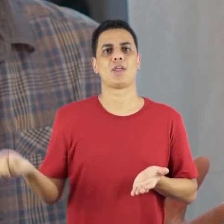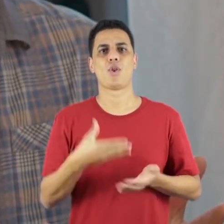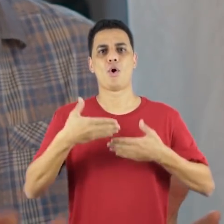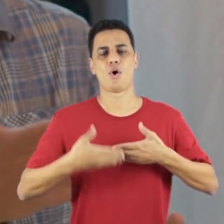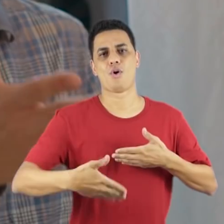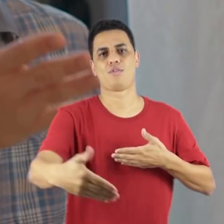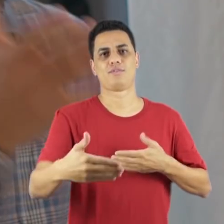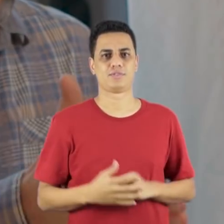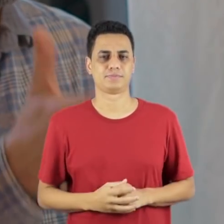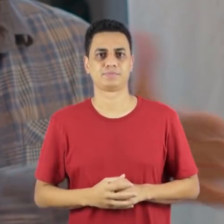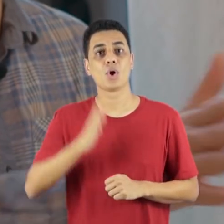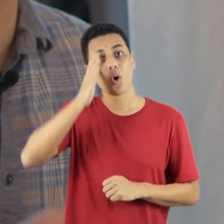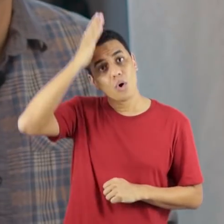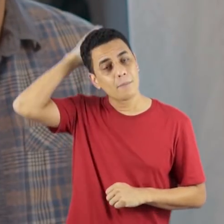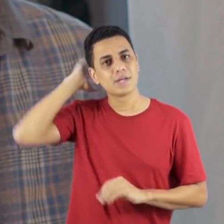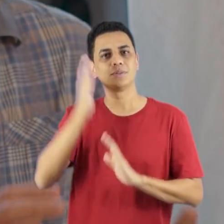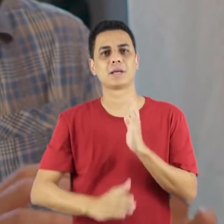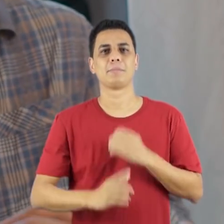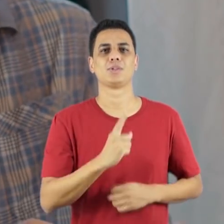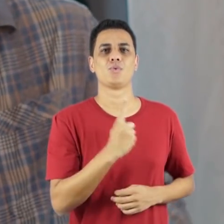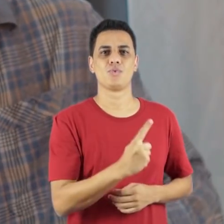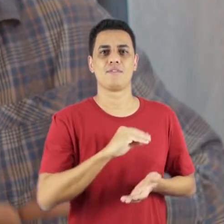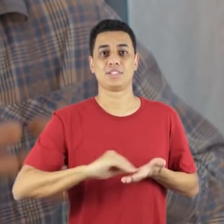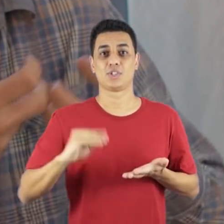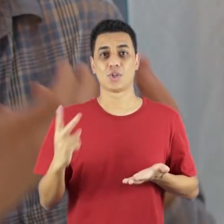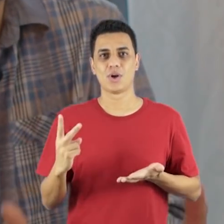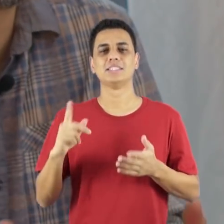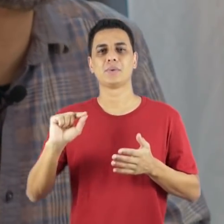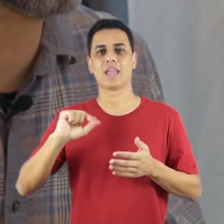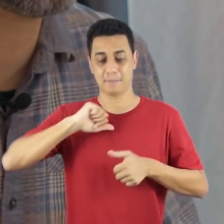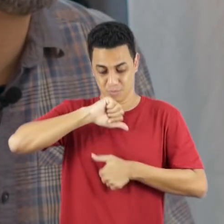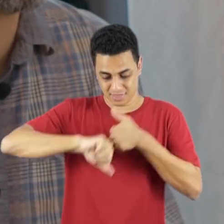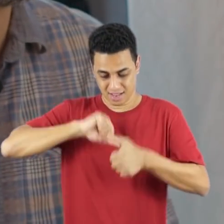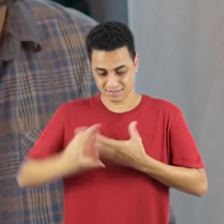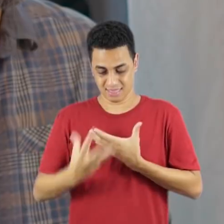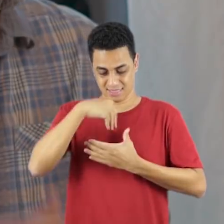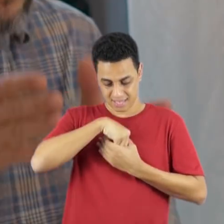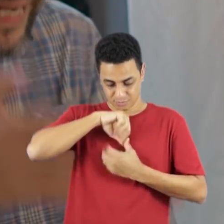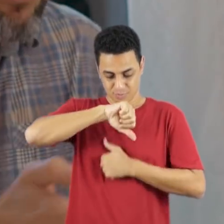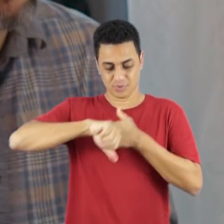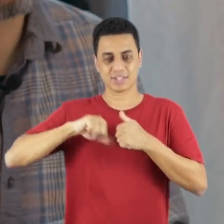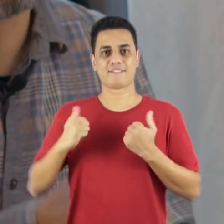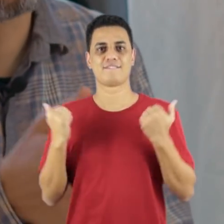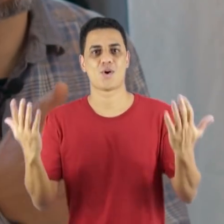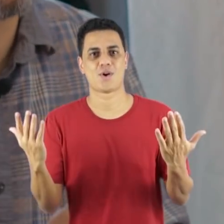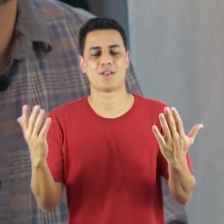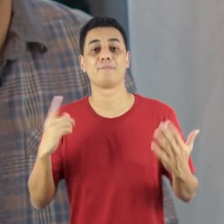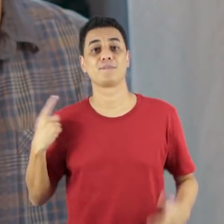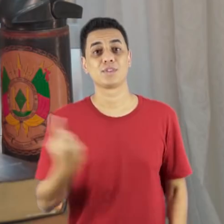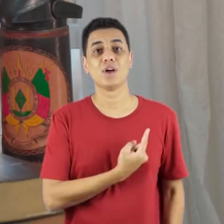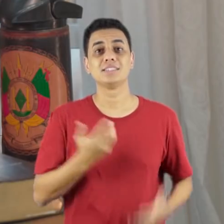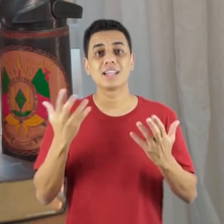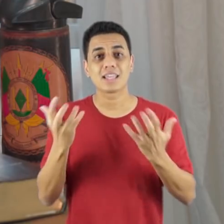normal. Vivendo Romanos 12, 1 e 2, uma transformação, uma metamorfose de dentro para fora. Nós queremos entrar para o